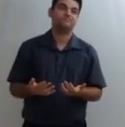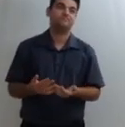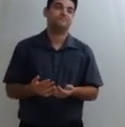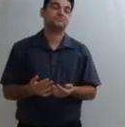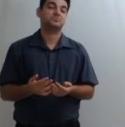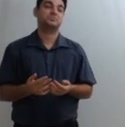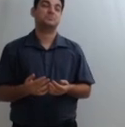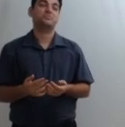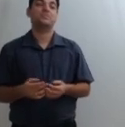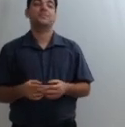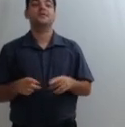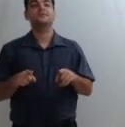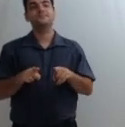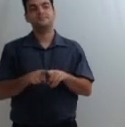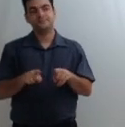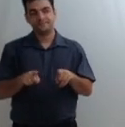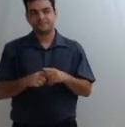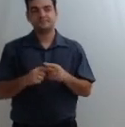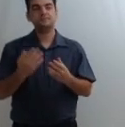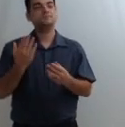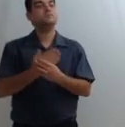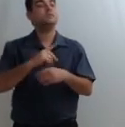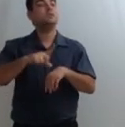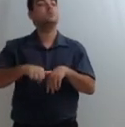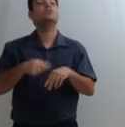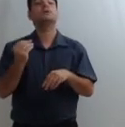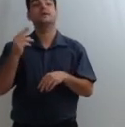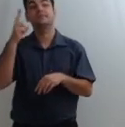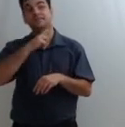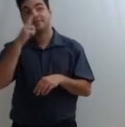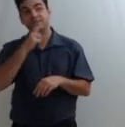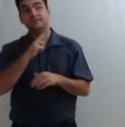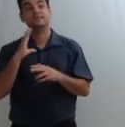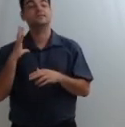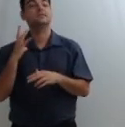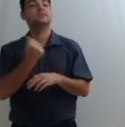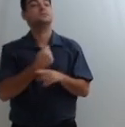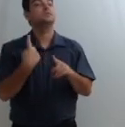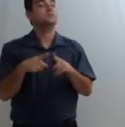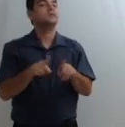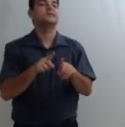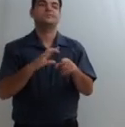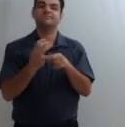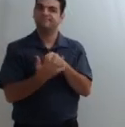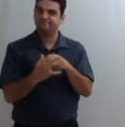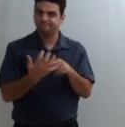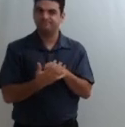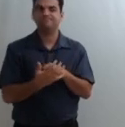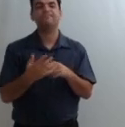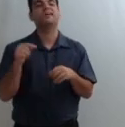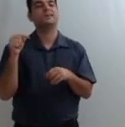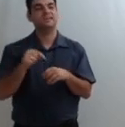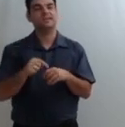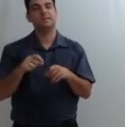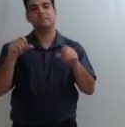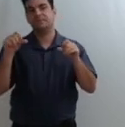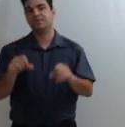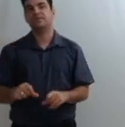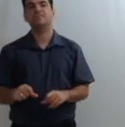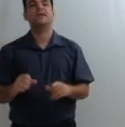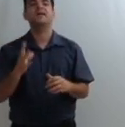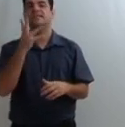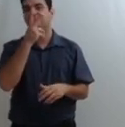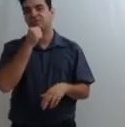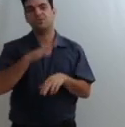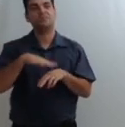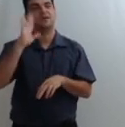Além de que há nítido atraso na marcha processual em razão da emergência sanitária advinda da pandemia do novo coronavírus, que pela notória gravidade gerou a necessidade de adoção de